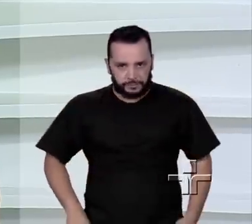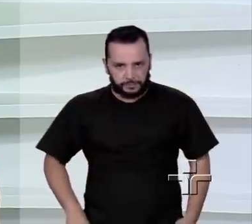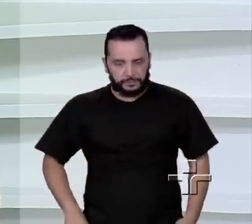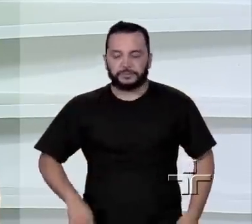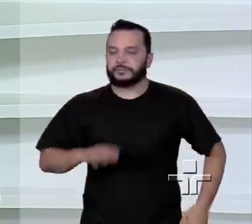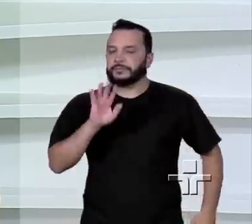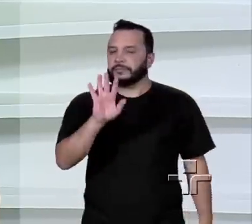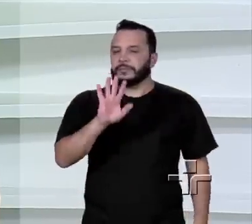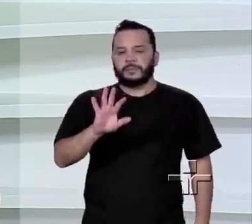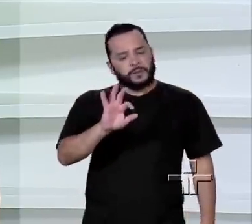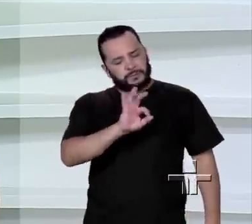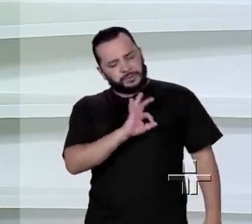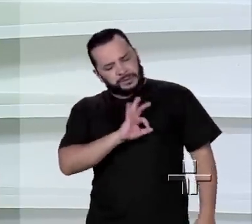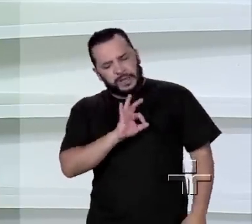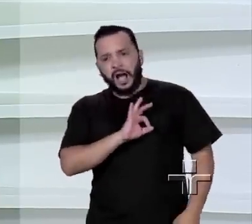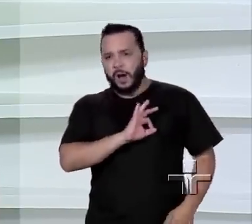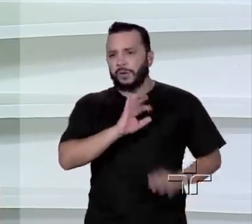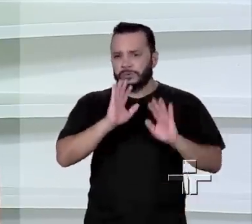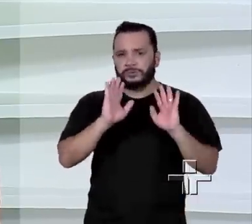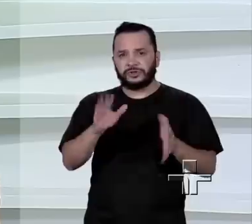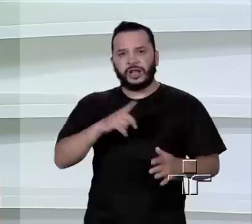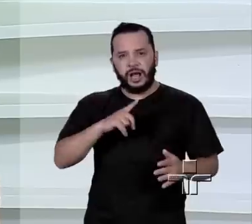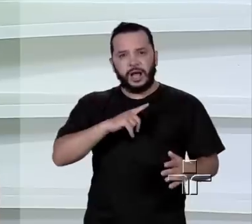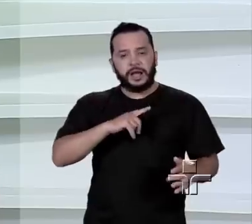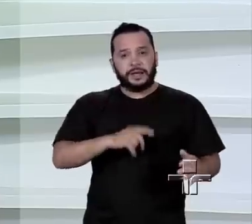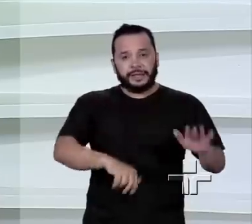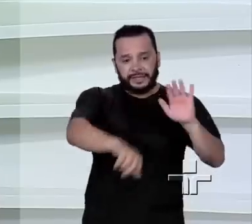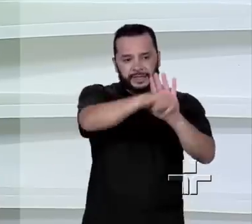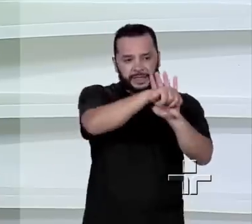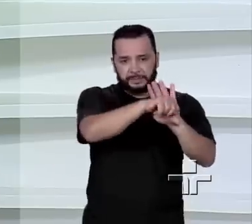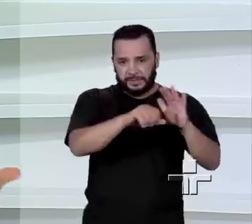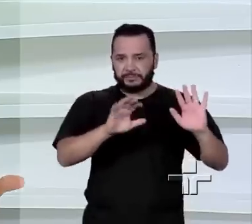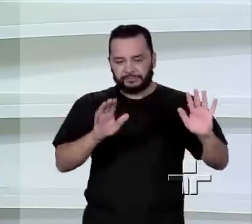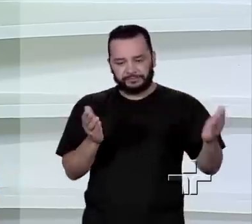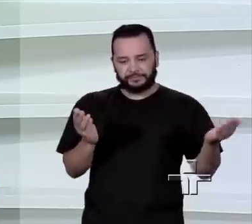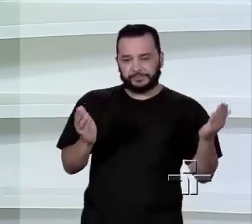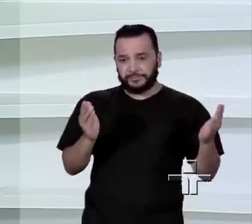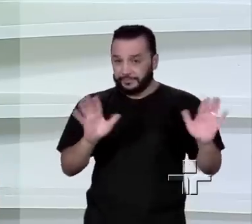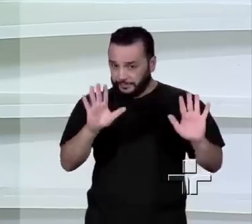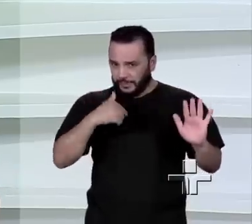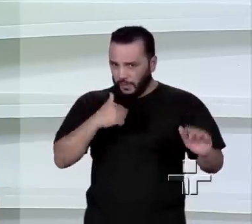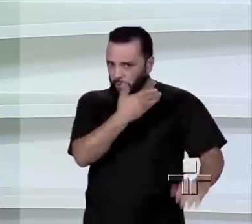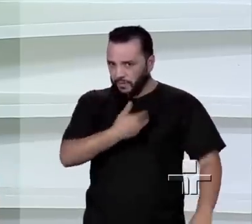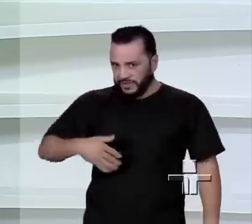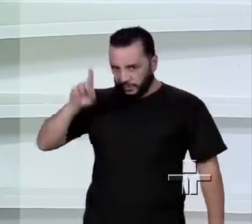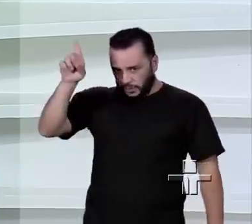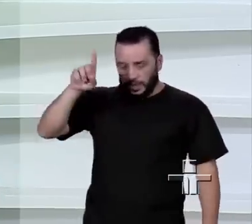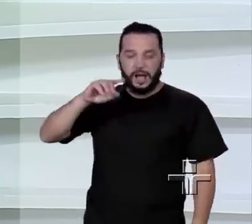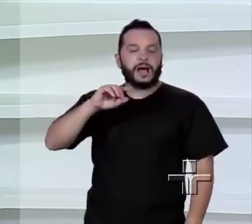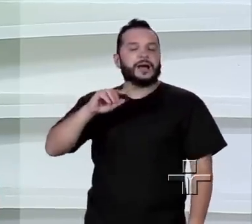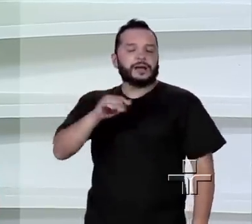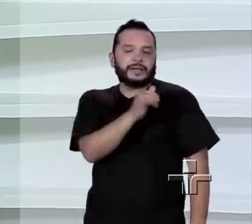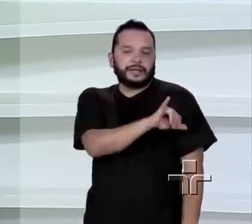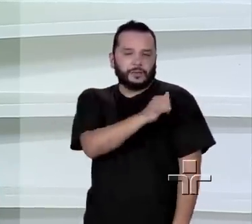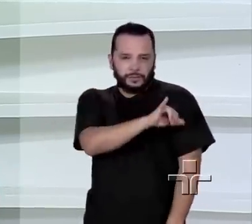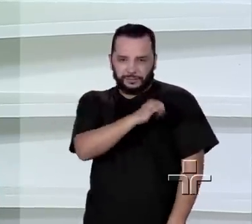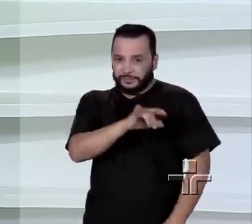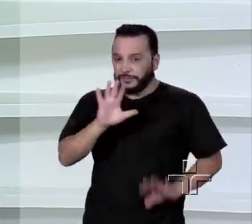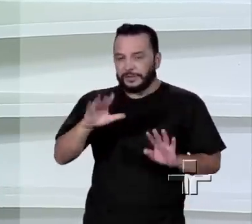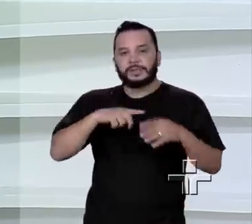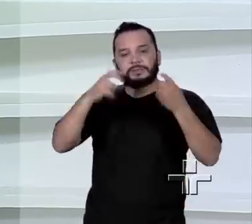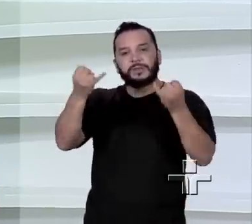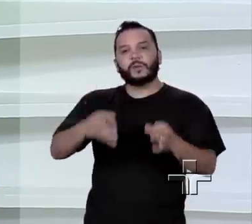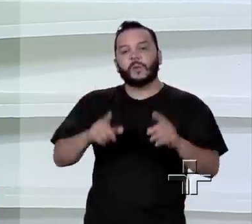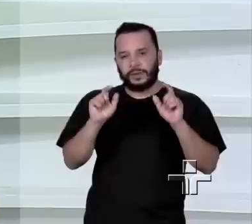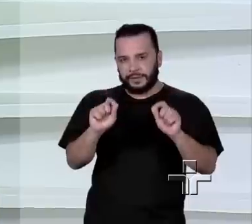policiais aos criminosos, e aí o governador eleito do Rio vem, aí a mesma pergunta que eu vou fazer para o senhor, que a gente fez para a Mara Gabrilli,